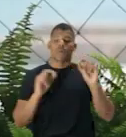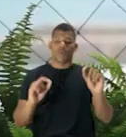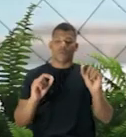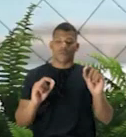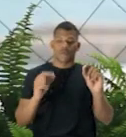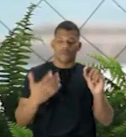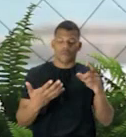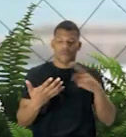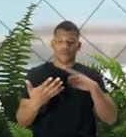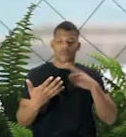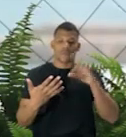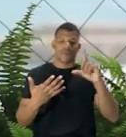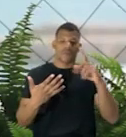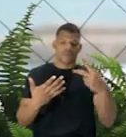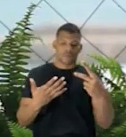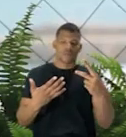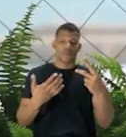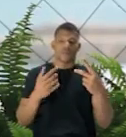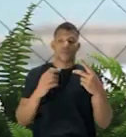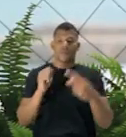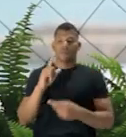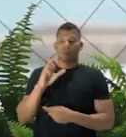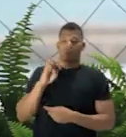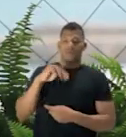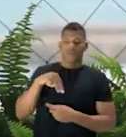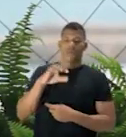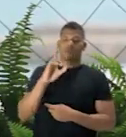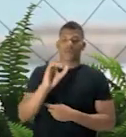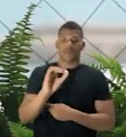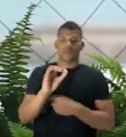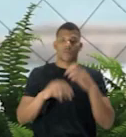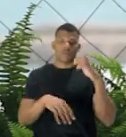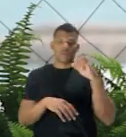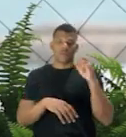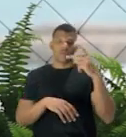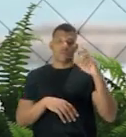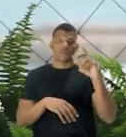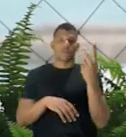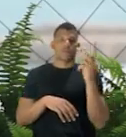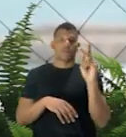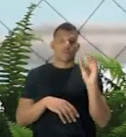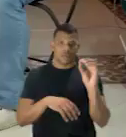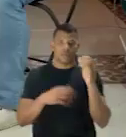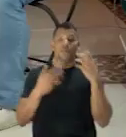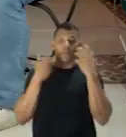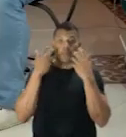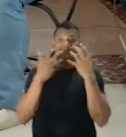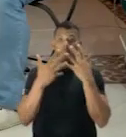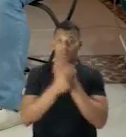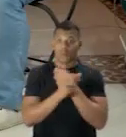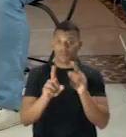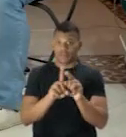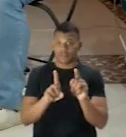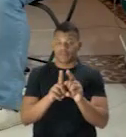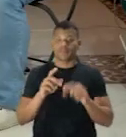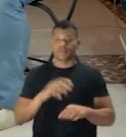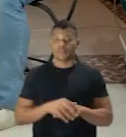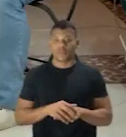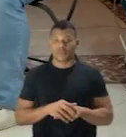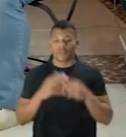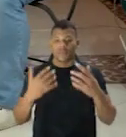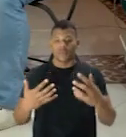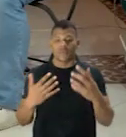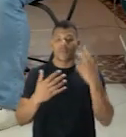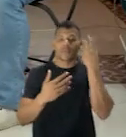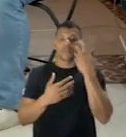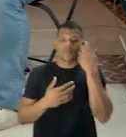Maior, que está no LP Além do Espelho, que é uma música muito bonita